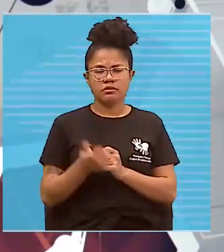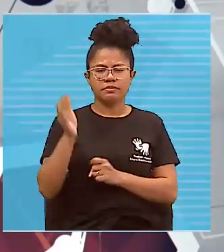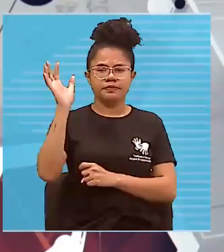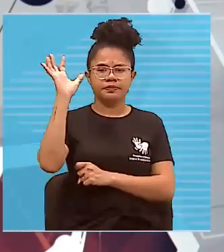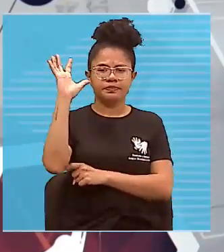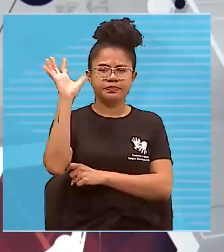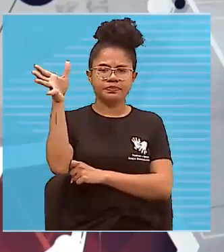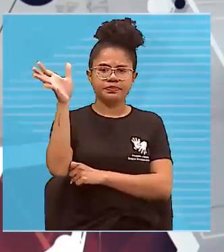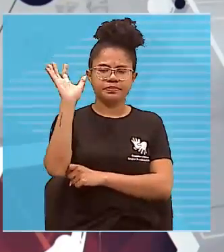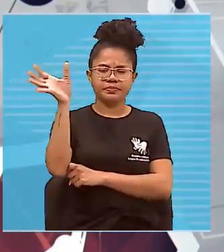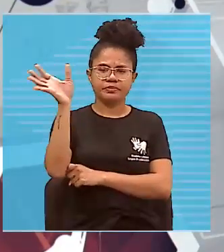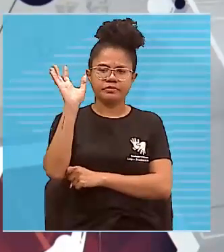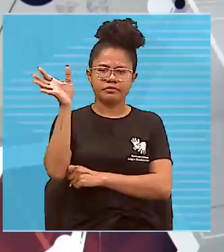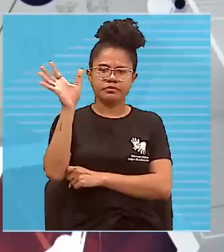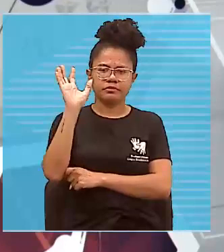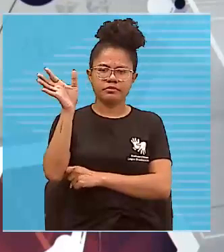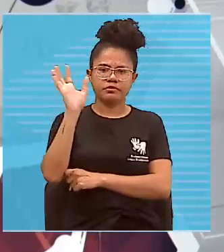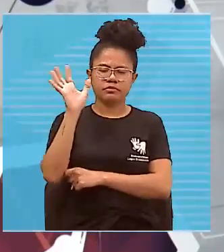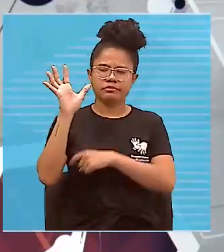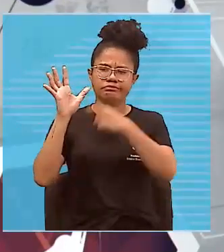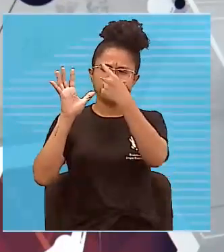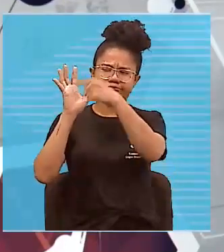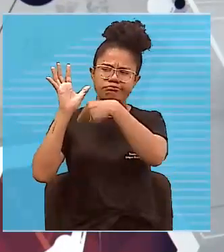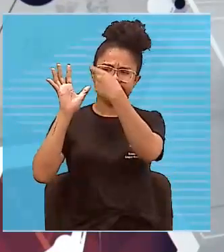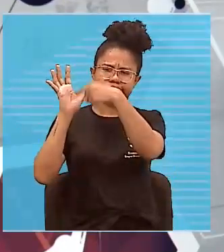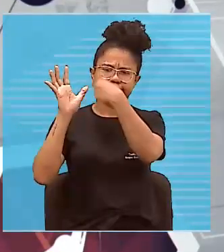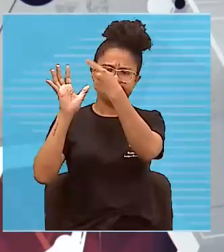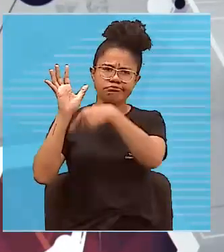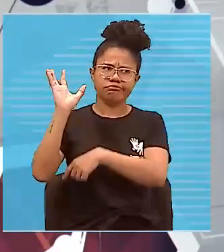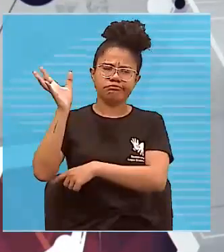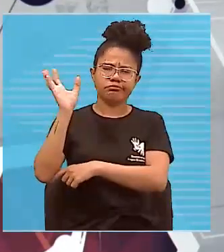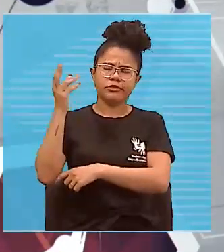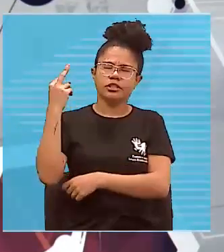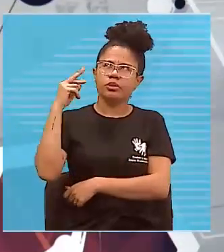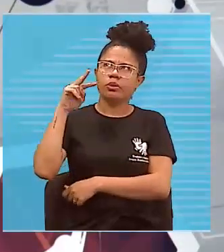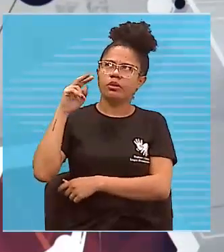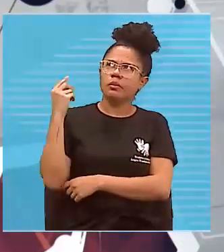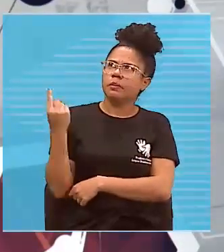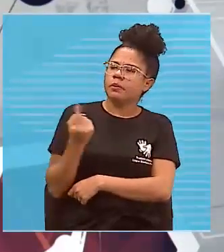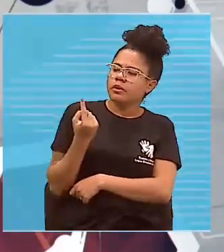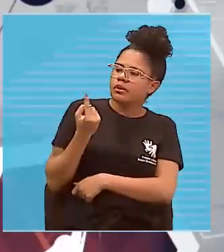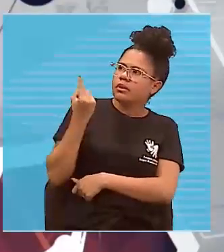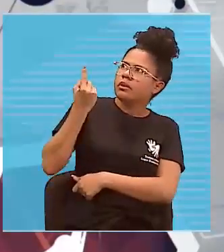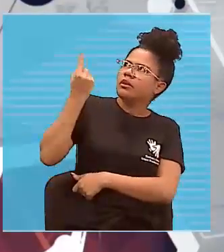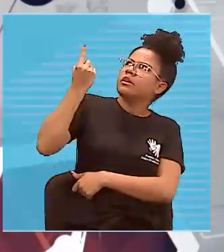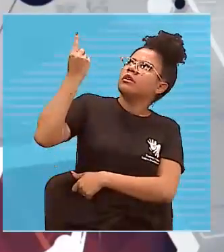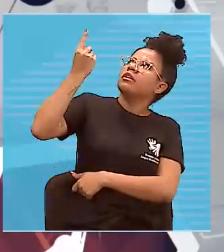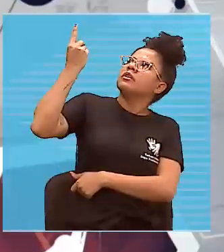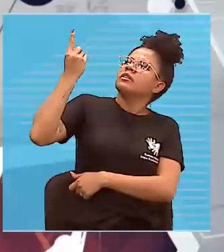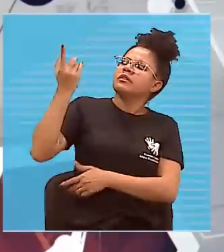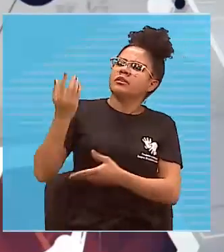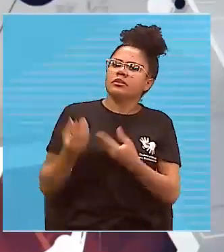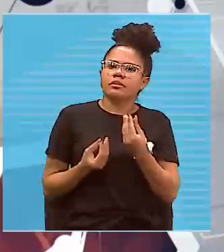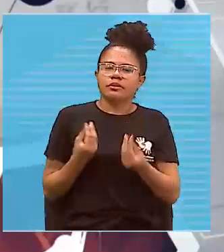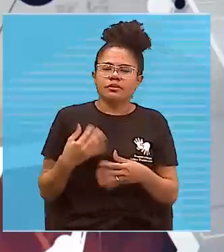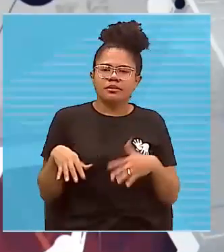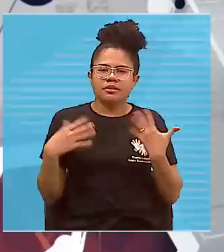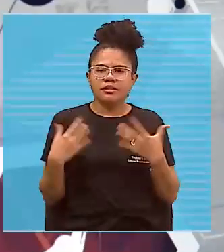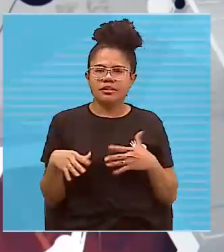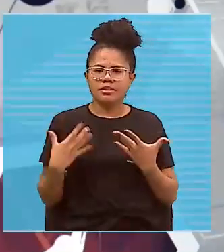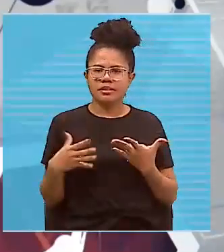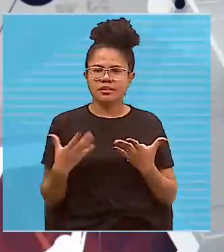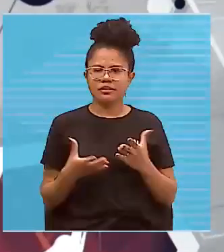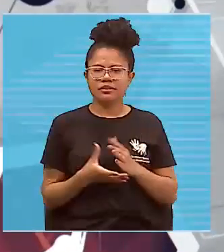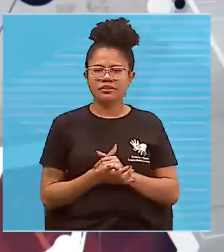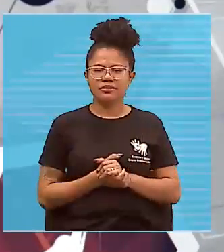cataventos, né? Minha gente, aqui é uma coisa, você olha, meu Deus, Que negócio gigante é esse? Uma coisa